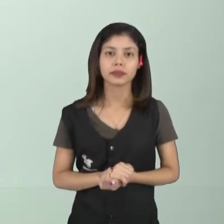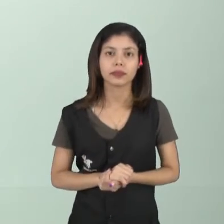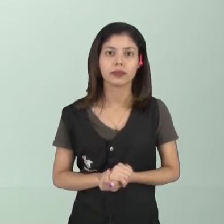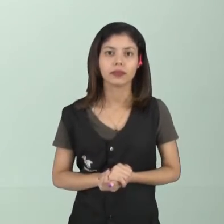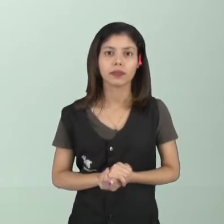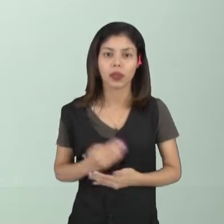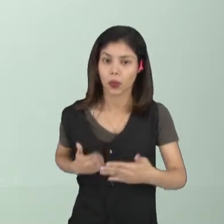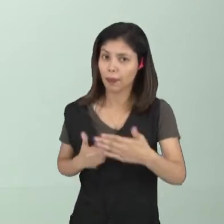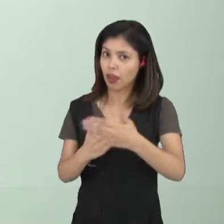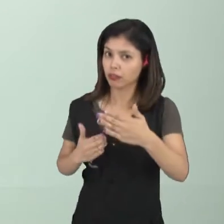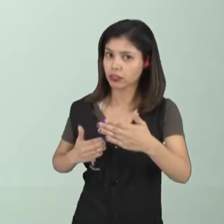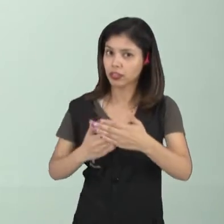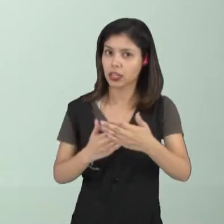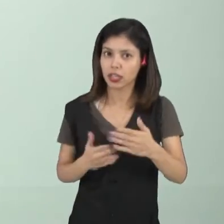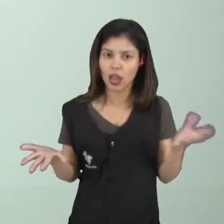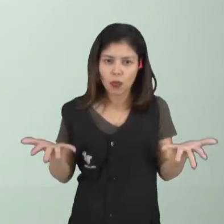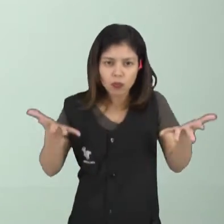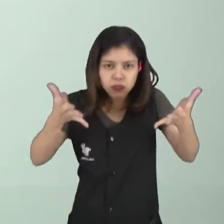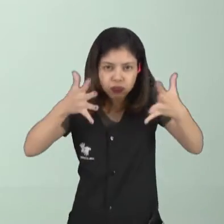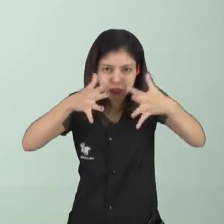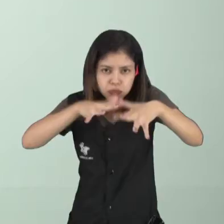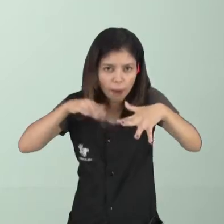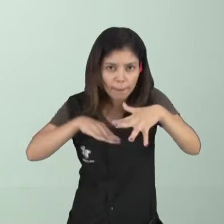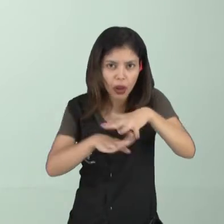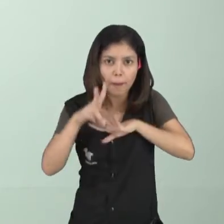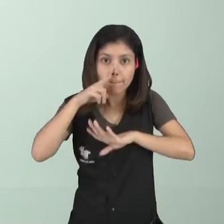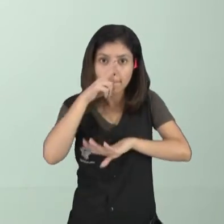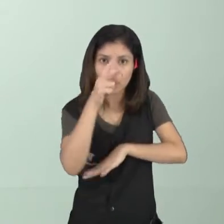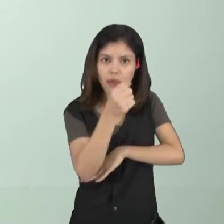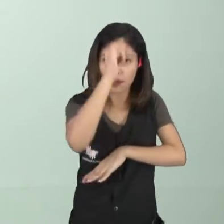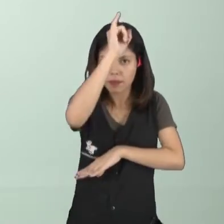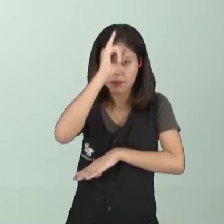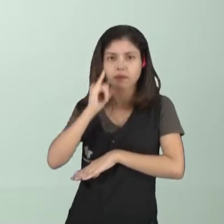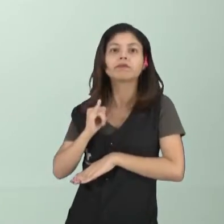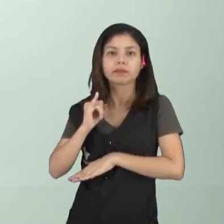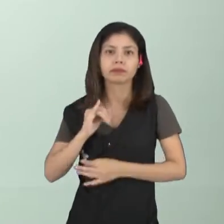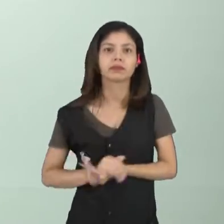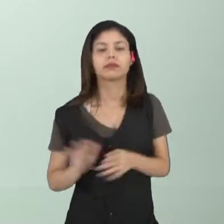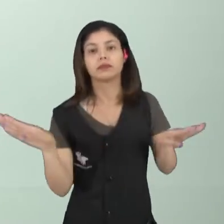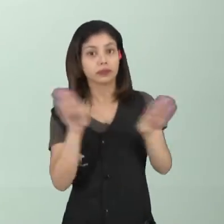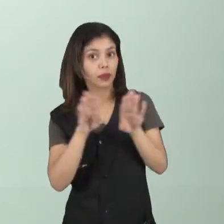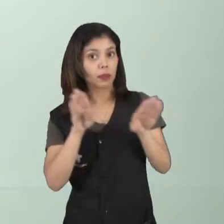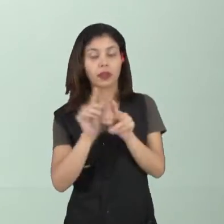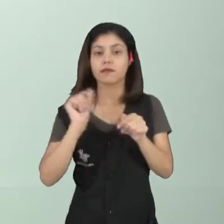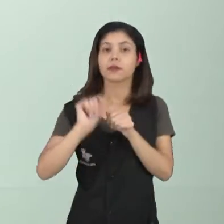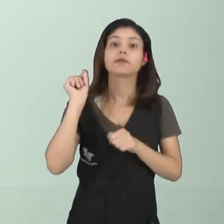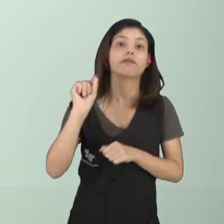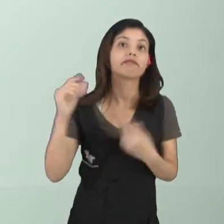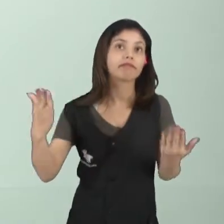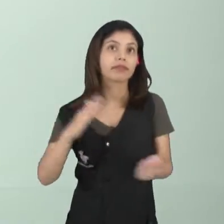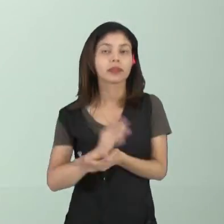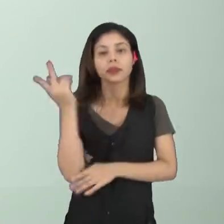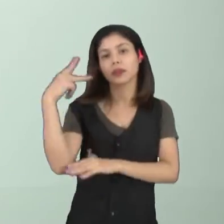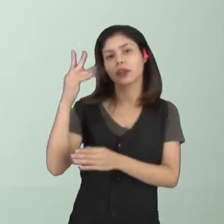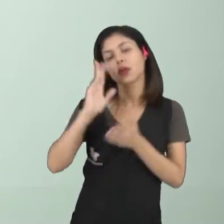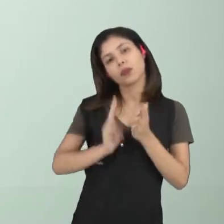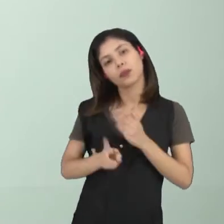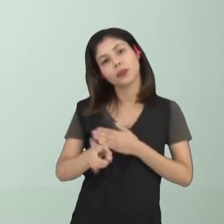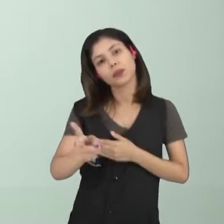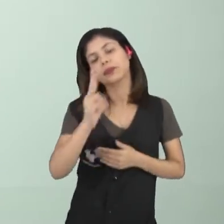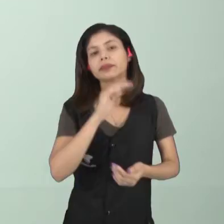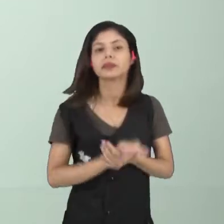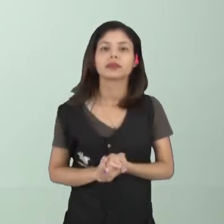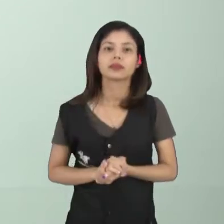com batidas né abafada já e pelo poder Imperial Mas isso também fez com que esse período ele